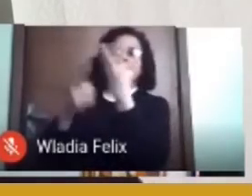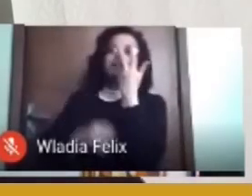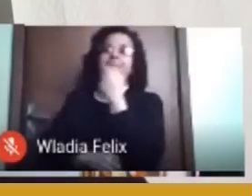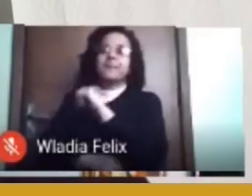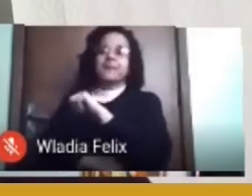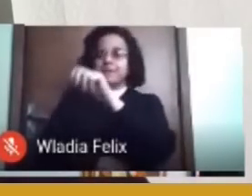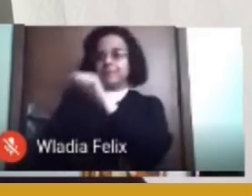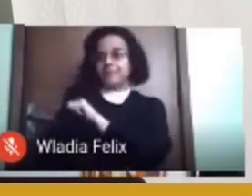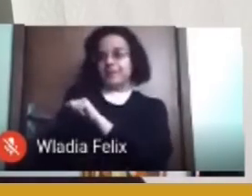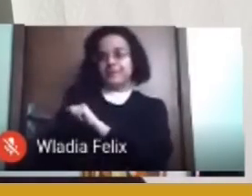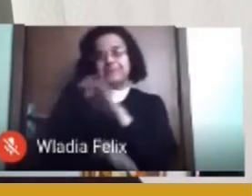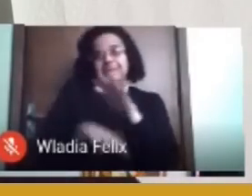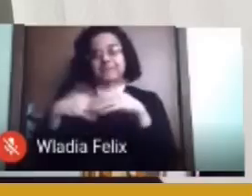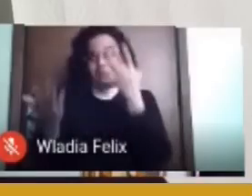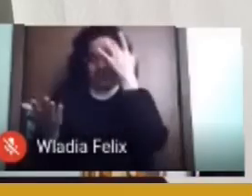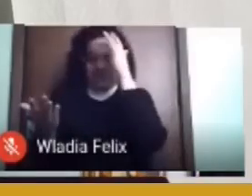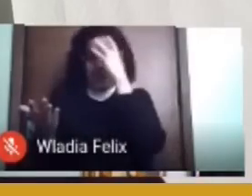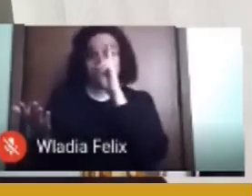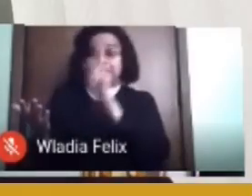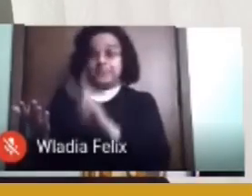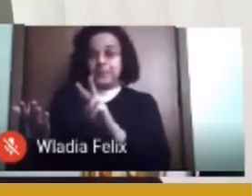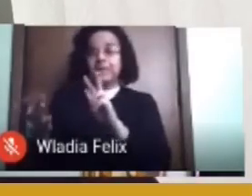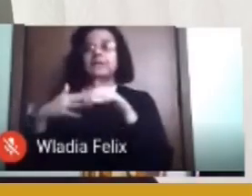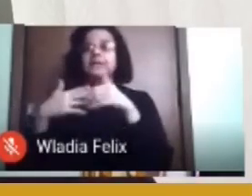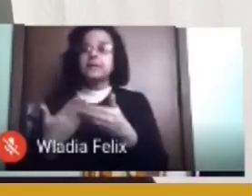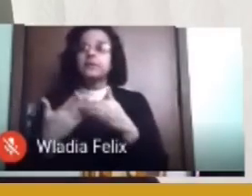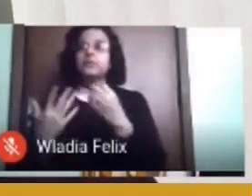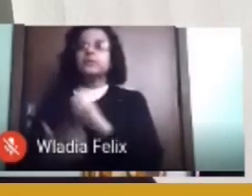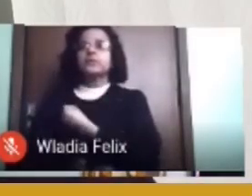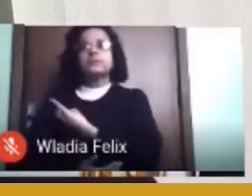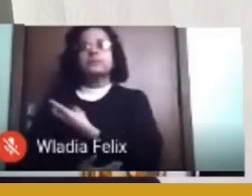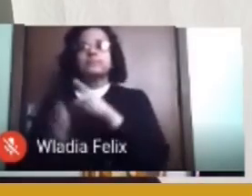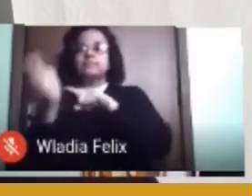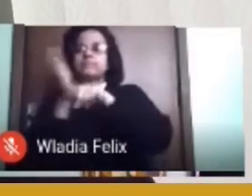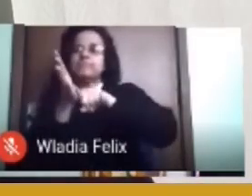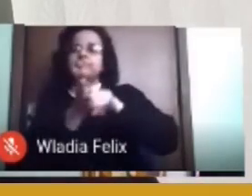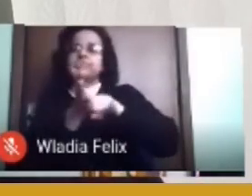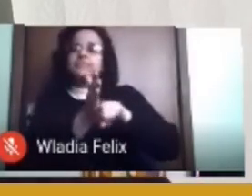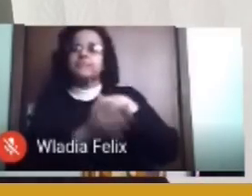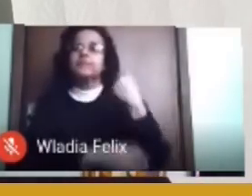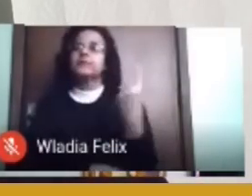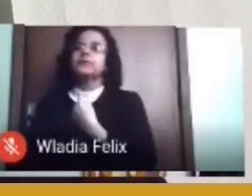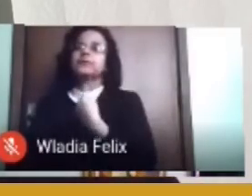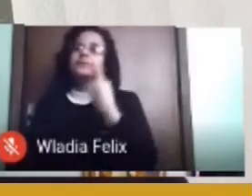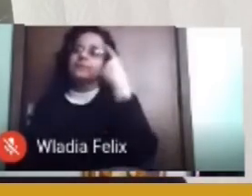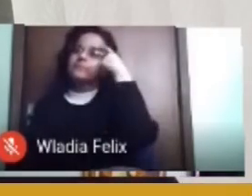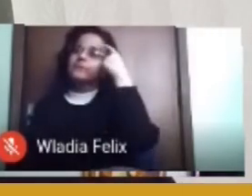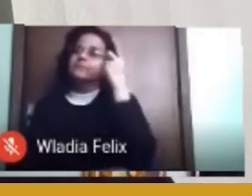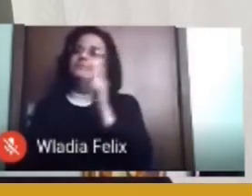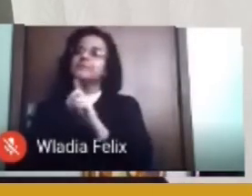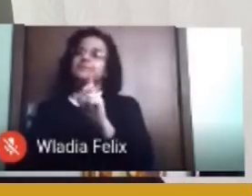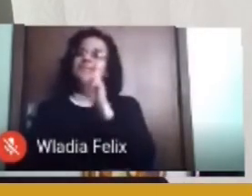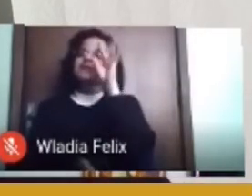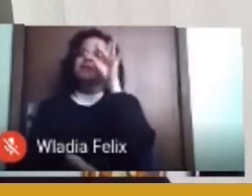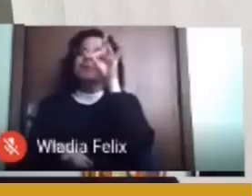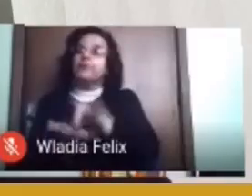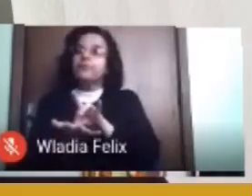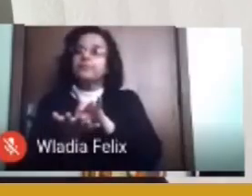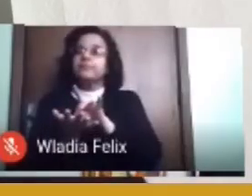que não são dados reais, conforme foi mencionado anteriormente, porque esses dados foram os